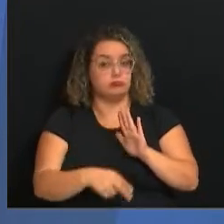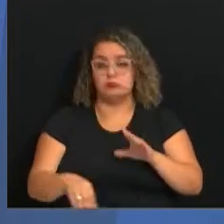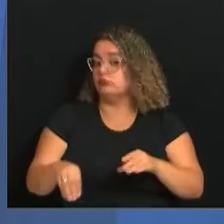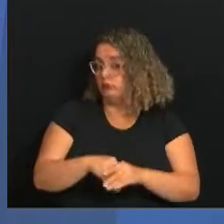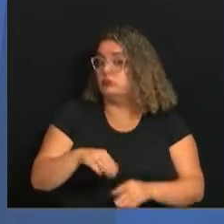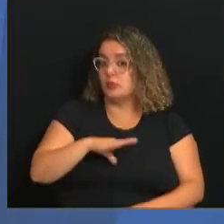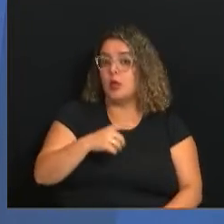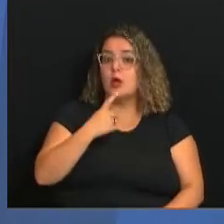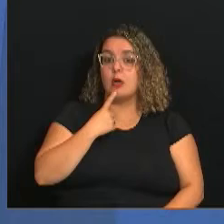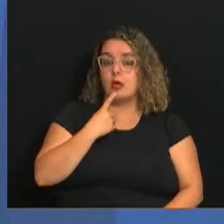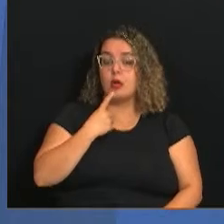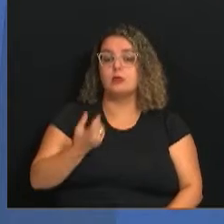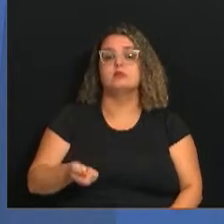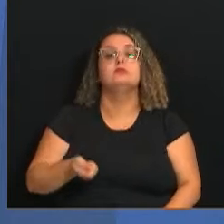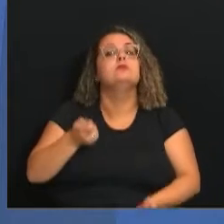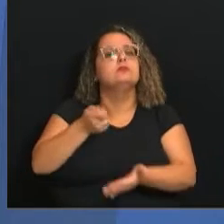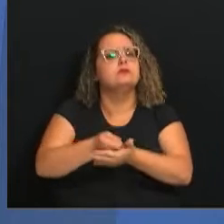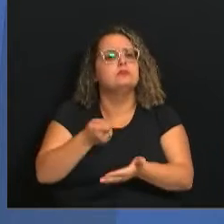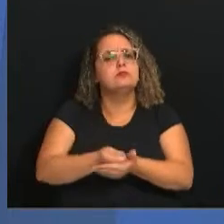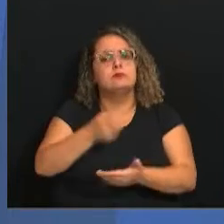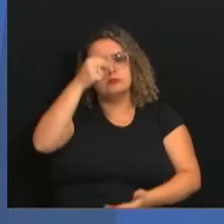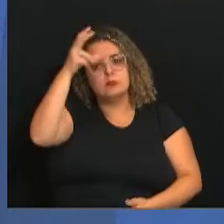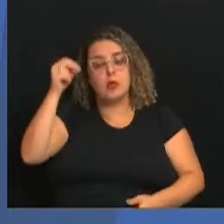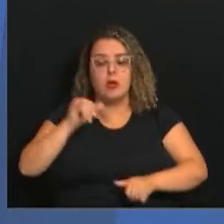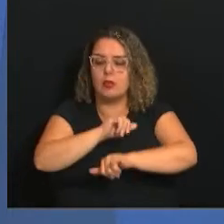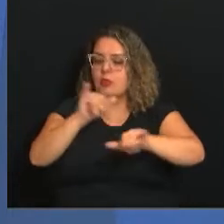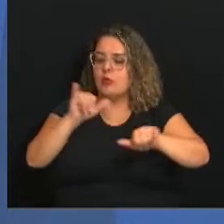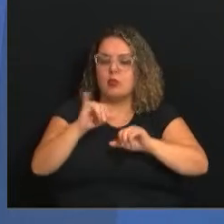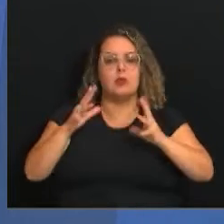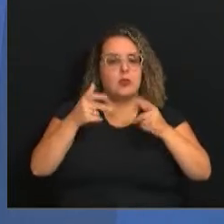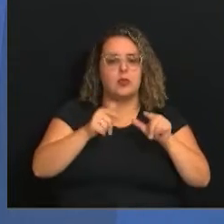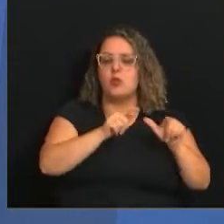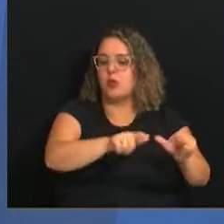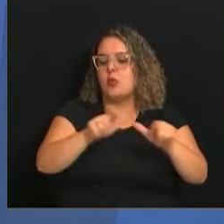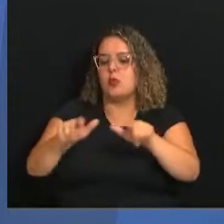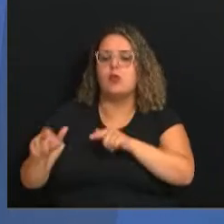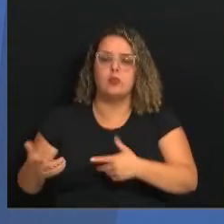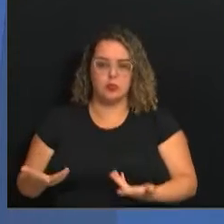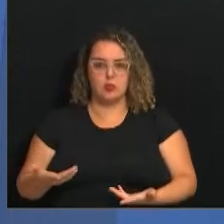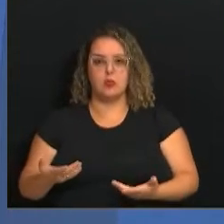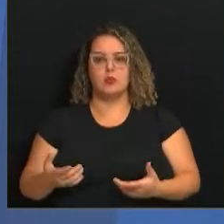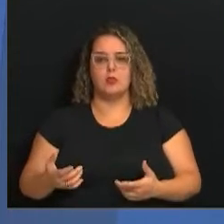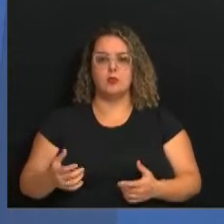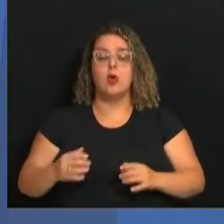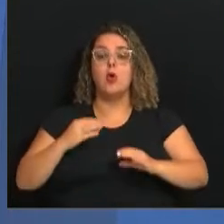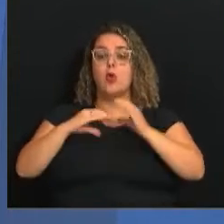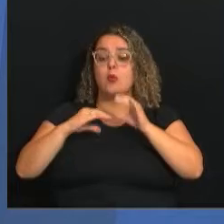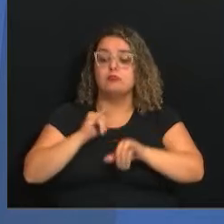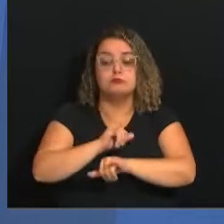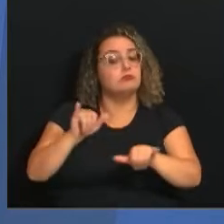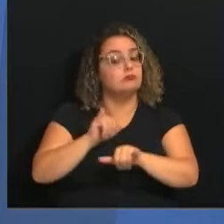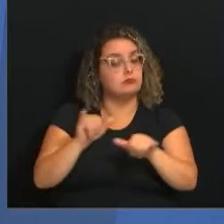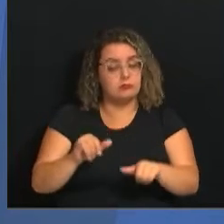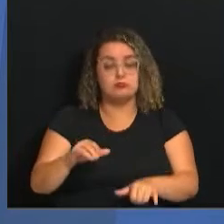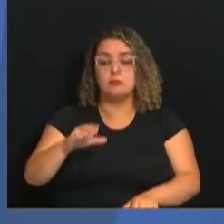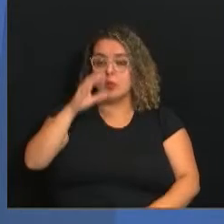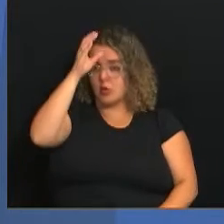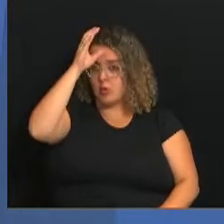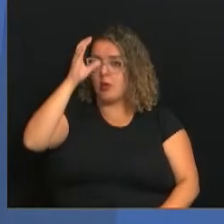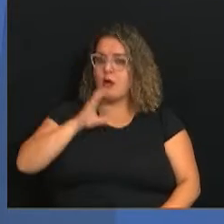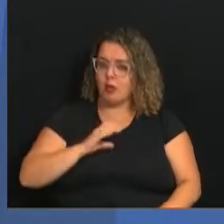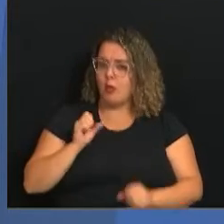sejam expostas a trabalhos infantis, principalmente muito cedo, né? Lembrando que a partir dos 14 anos eles podem